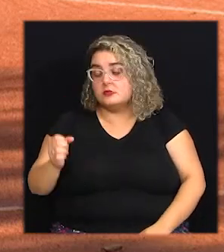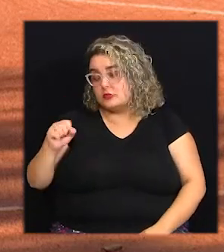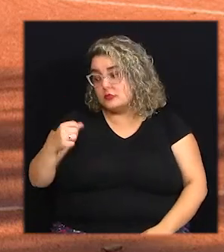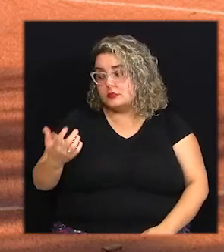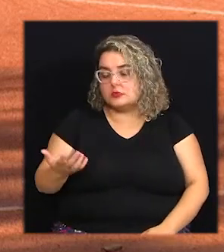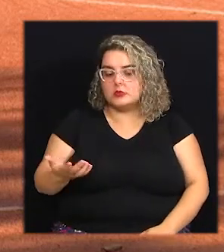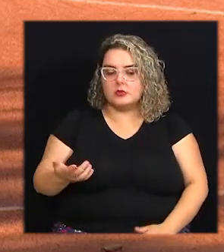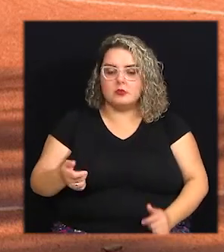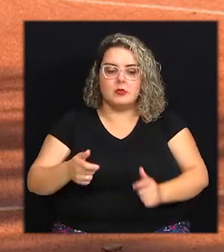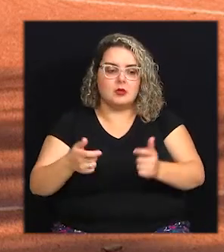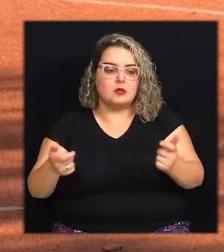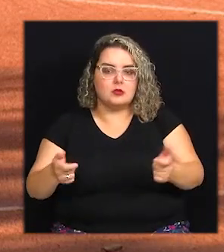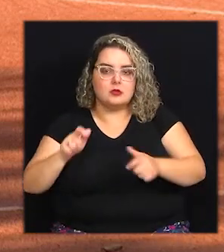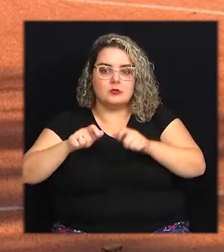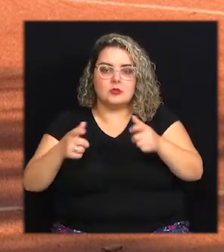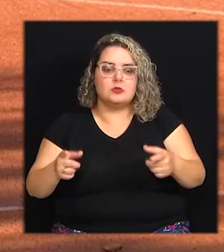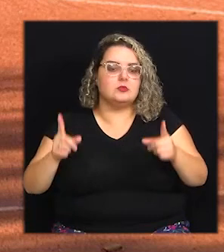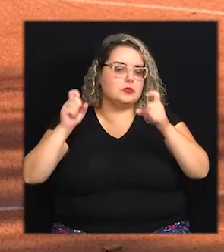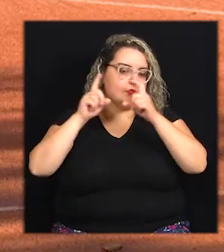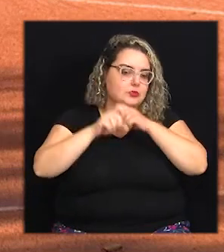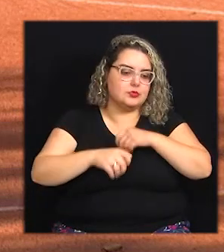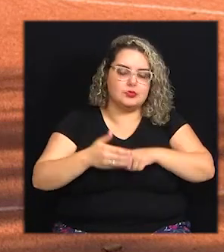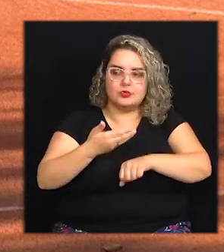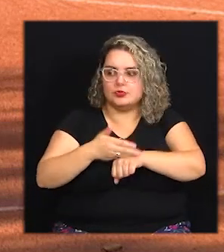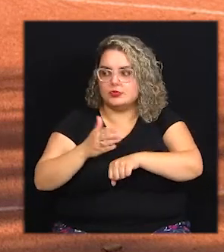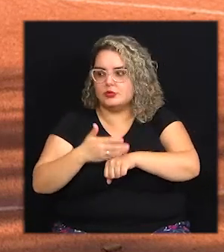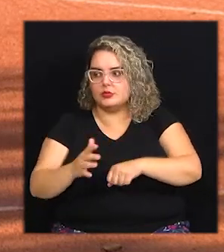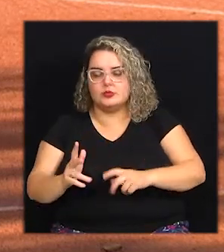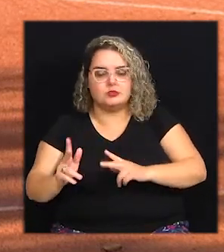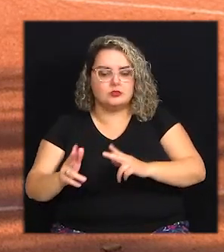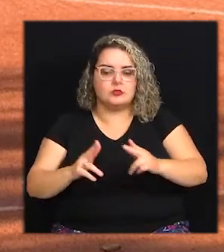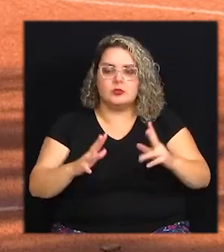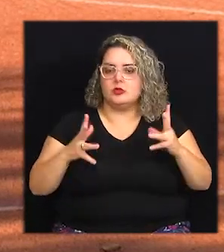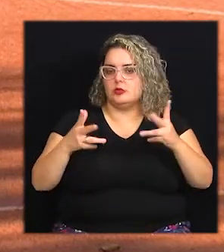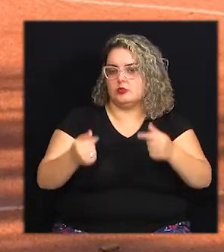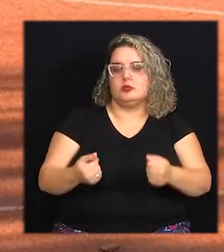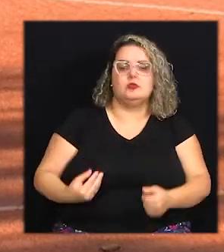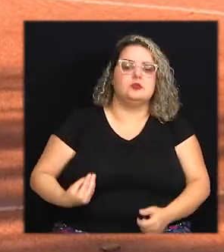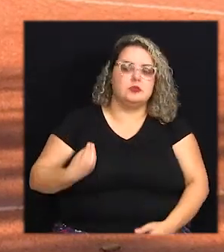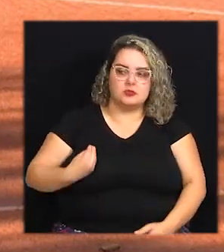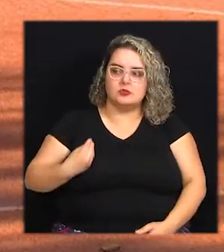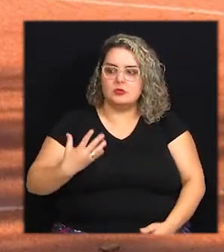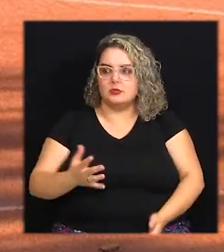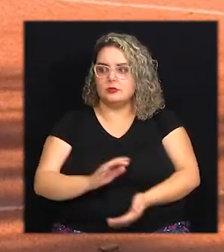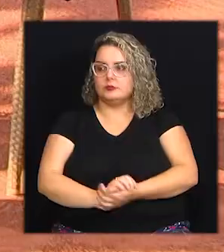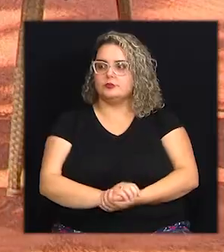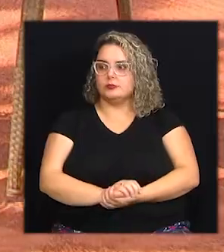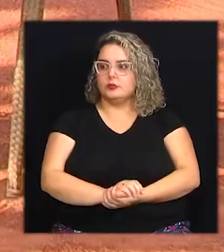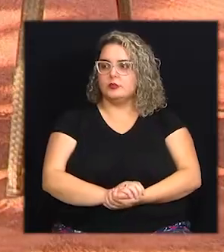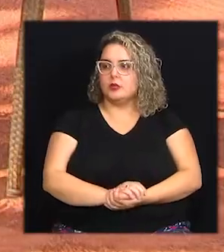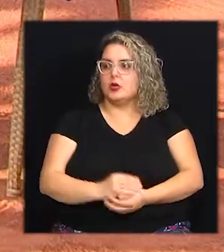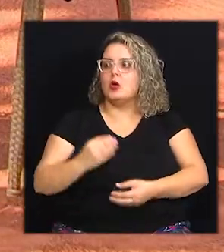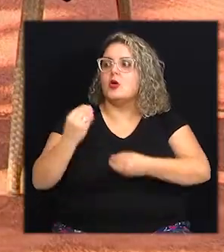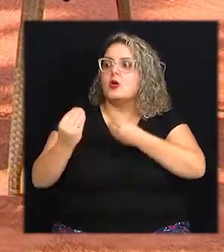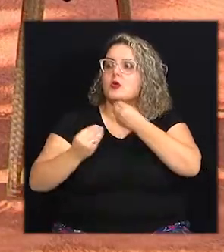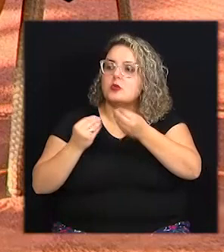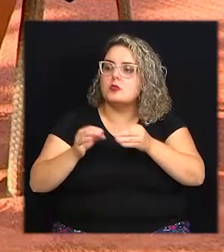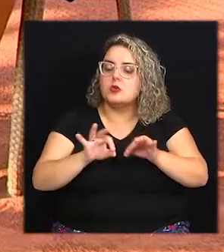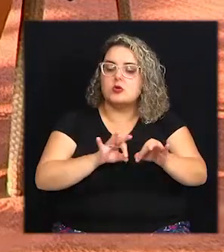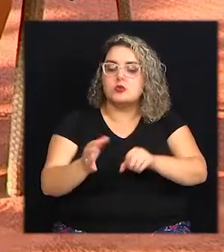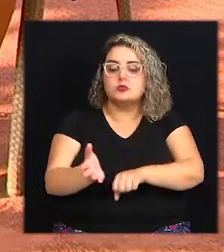Não, a maioria das pessoas tiveram dificuldade para treinar, tiveram as mesmas dificuldades que todo mundo passou. Assim. Como que é a